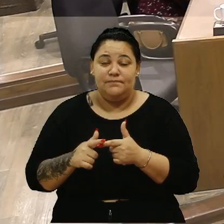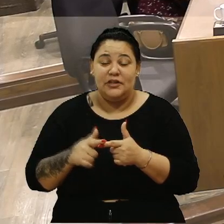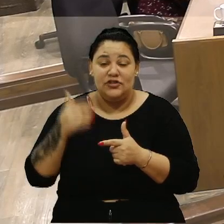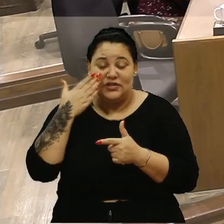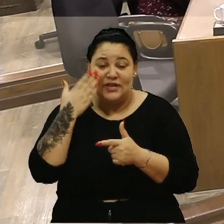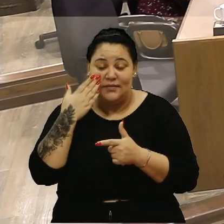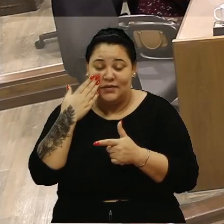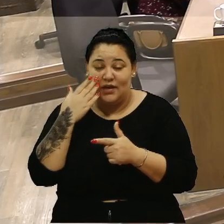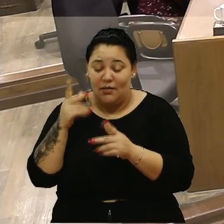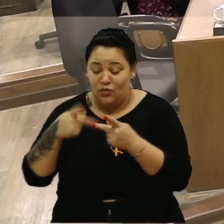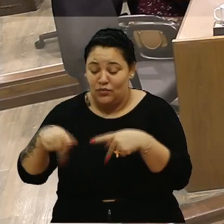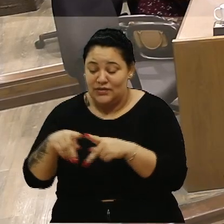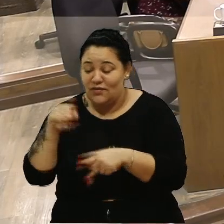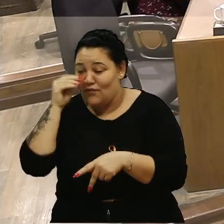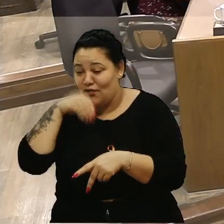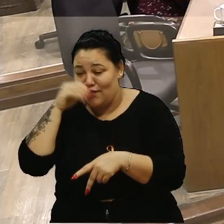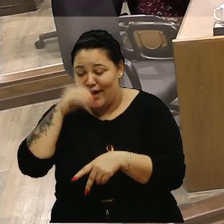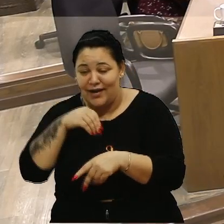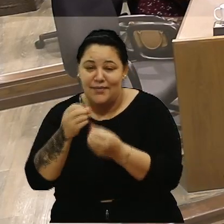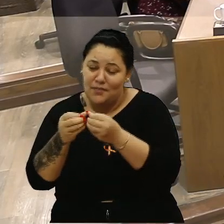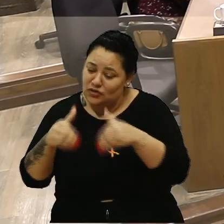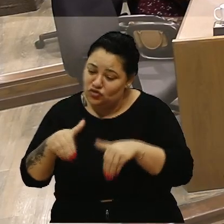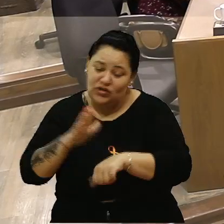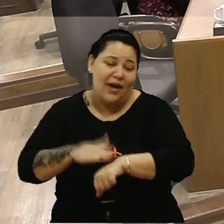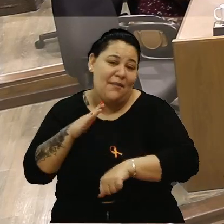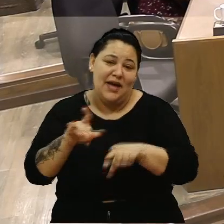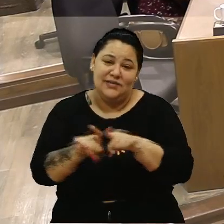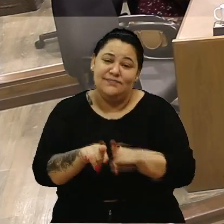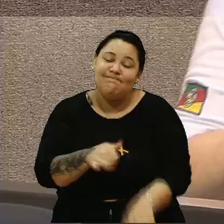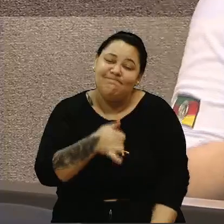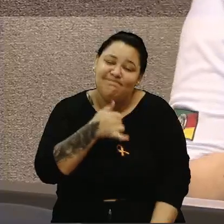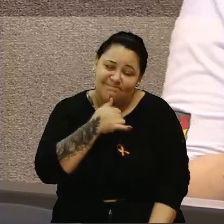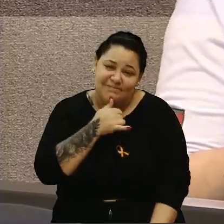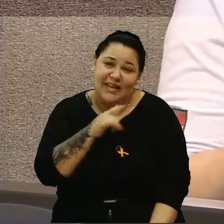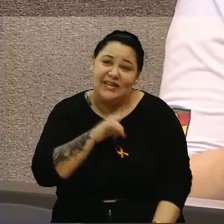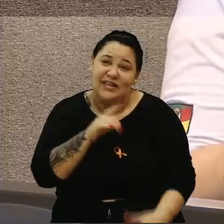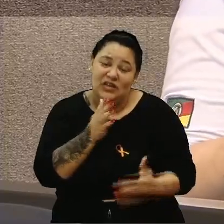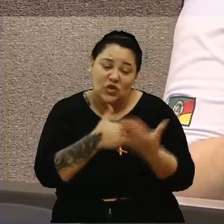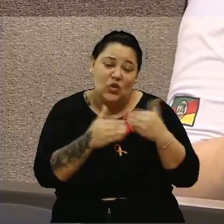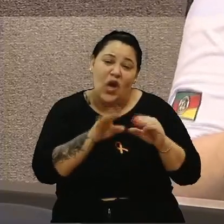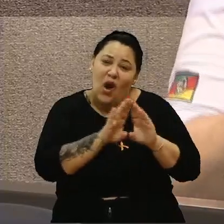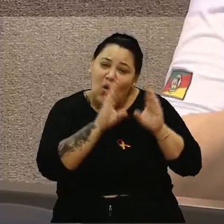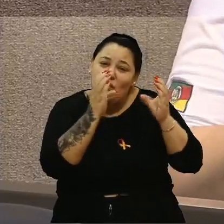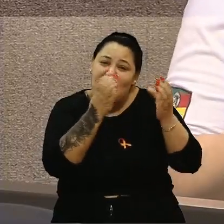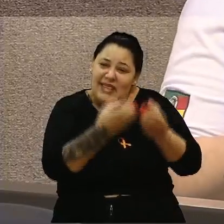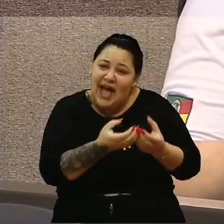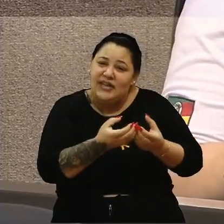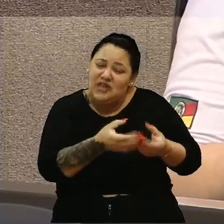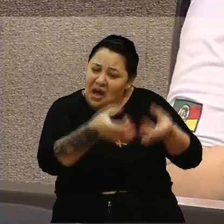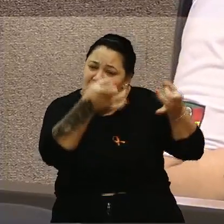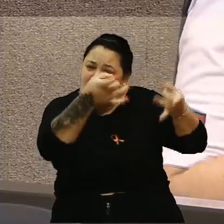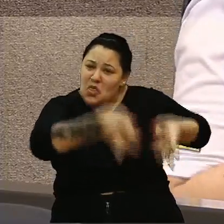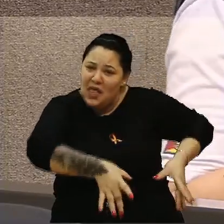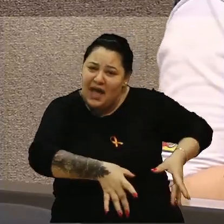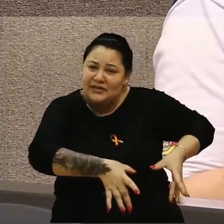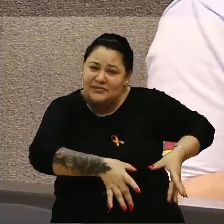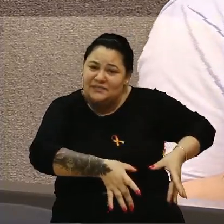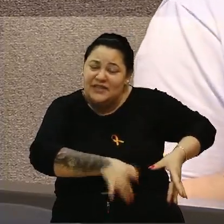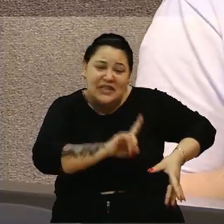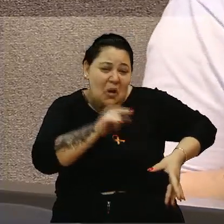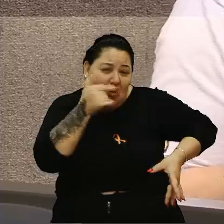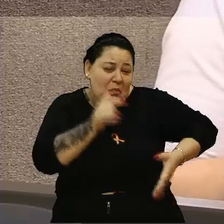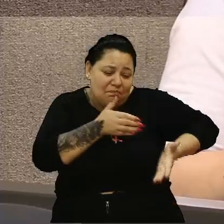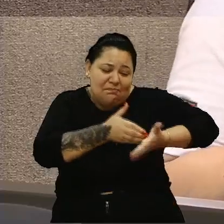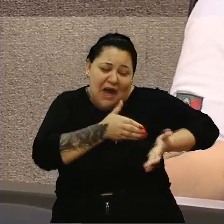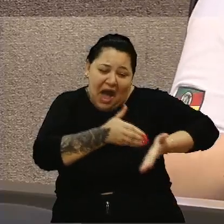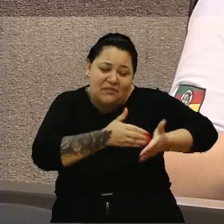estoura. Infelizmente, estoura, né? Infelizmente. Então, fica toda uma comunidade à mercê, subdesenvolvida, né? Há décadas, conforme o